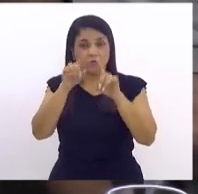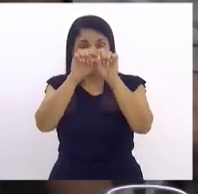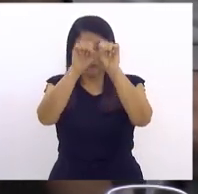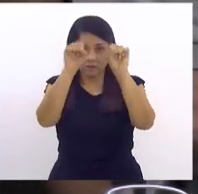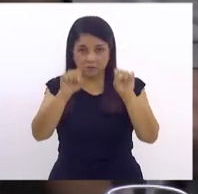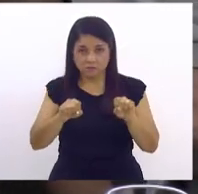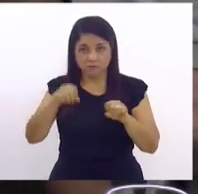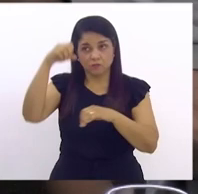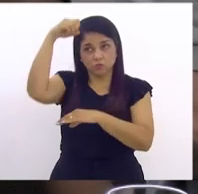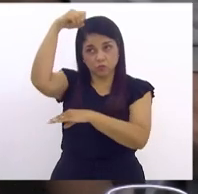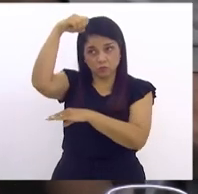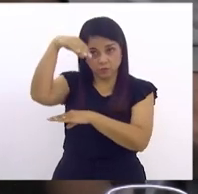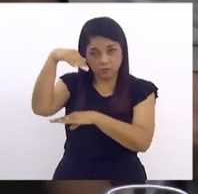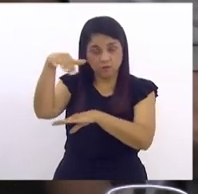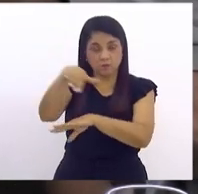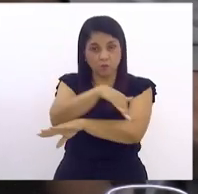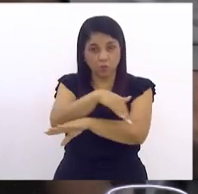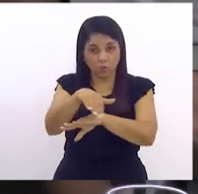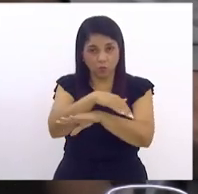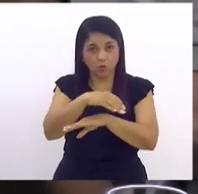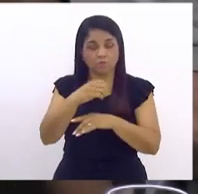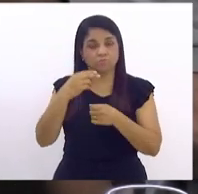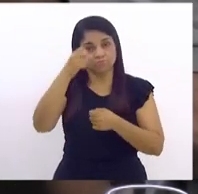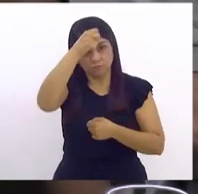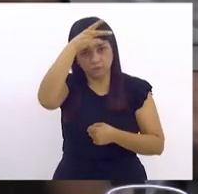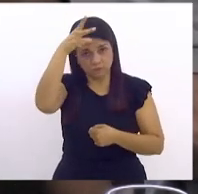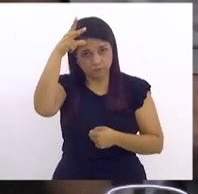iluminação pública municipal.